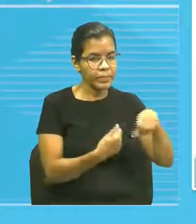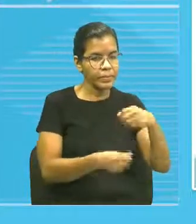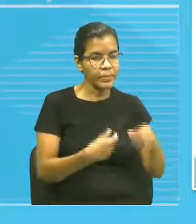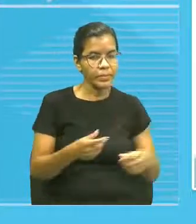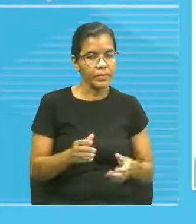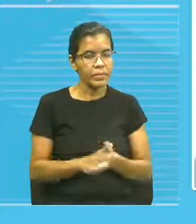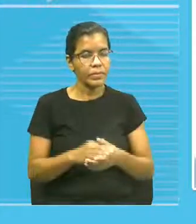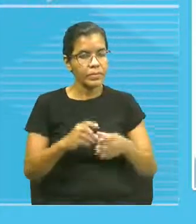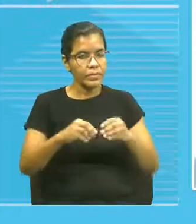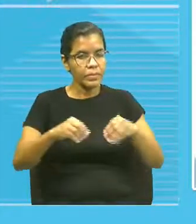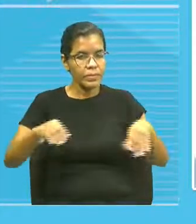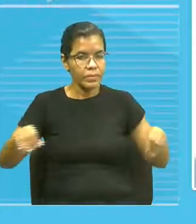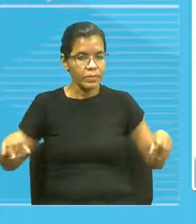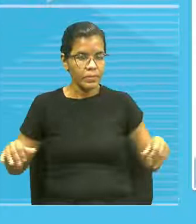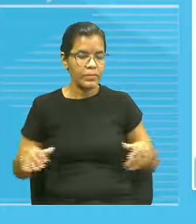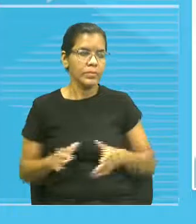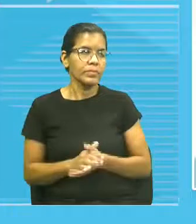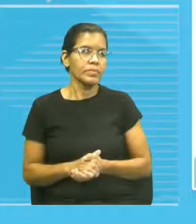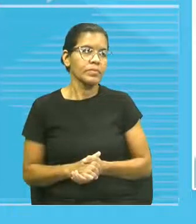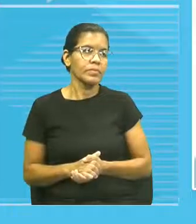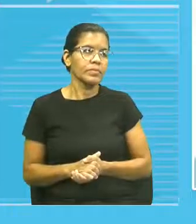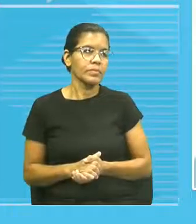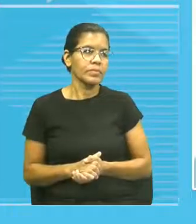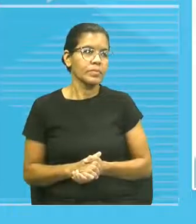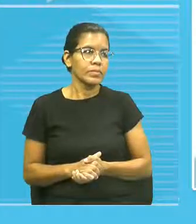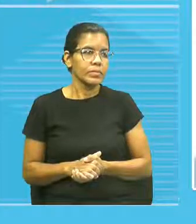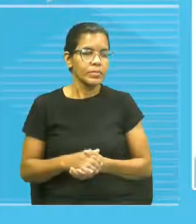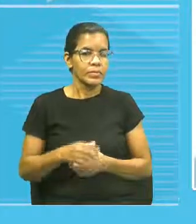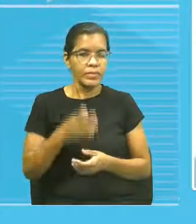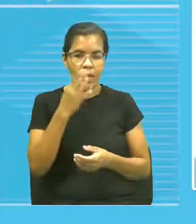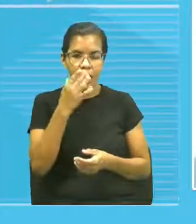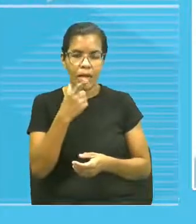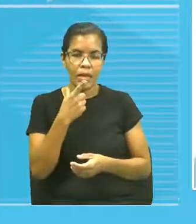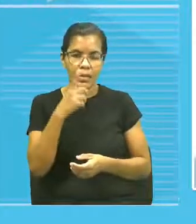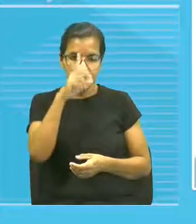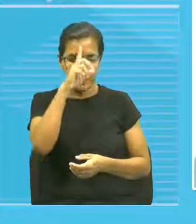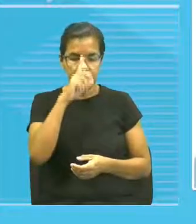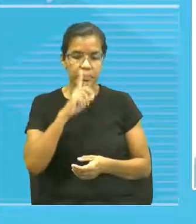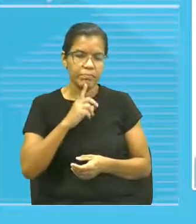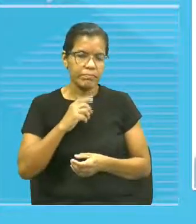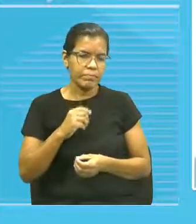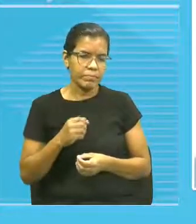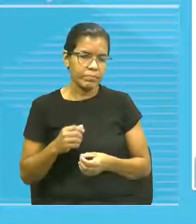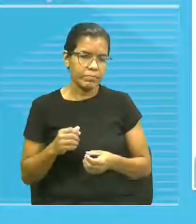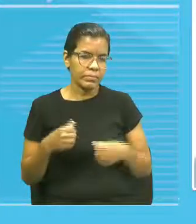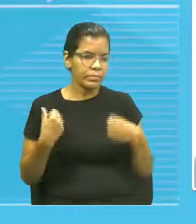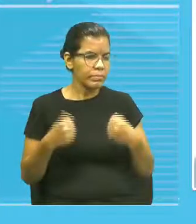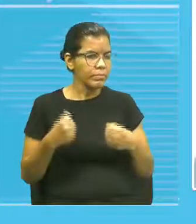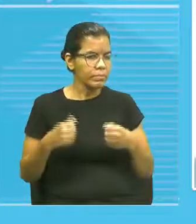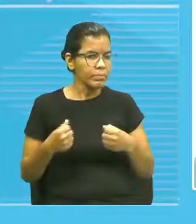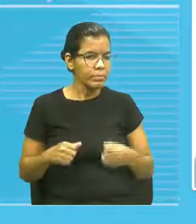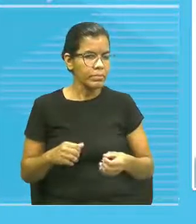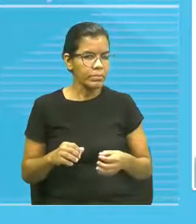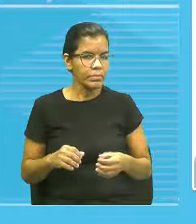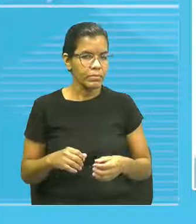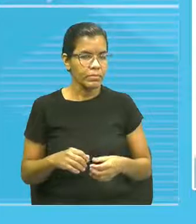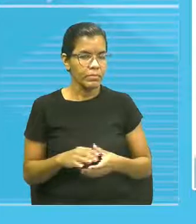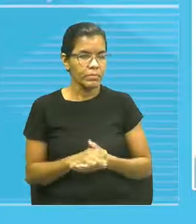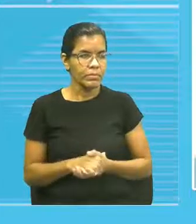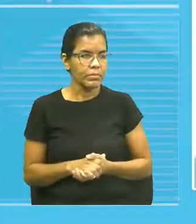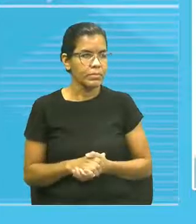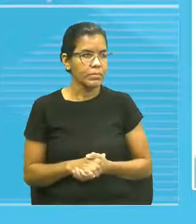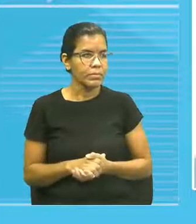Durante essa dissolução, que esse em amarelo, ele vai depender de quê? Ele vai depender